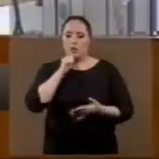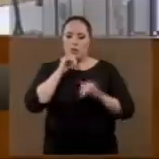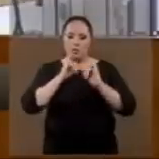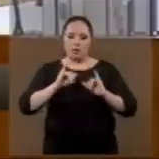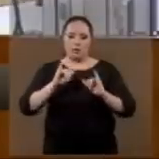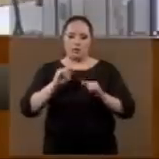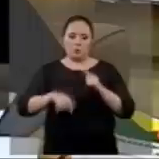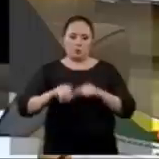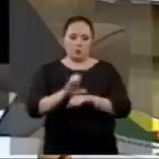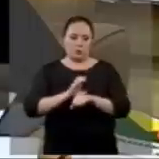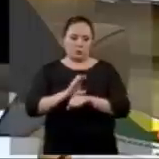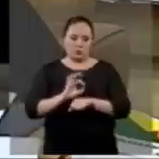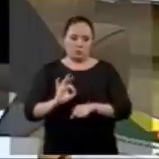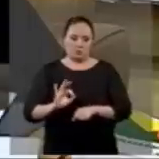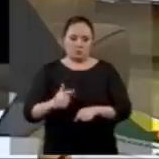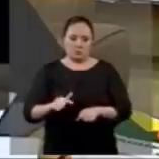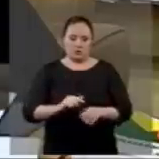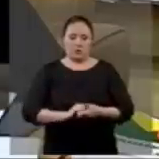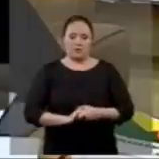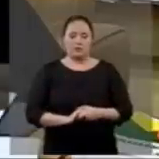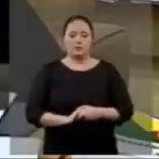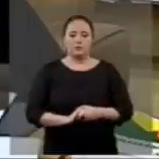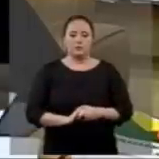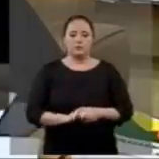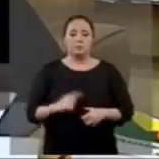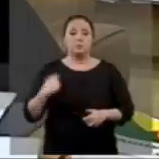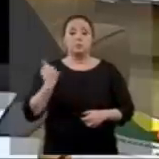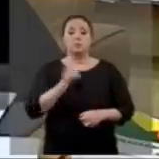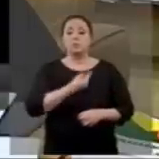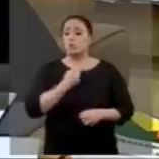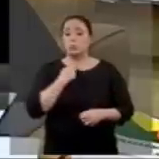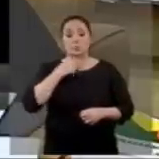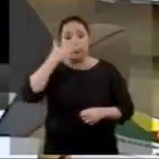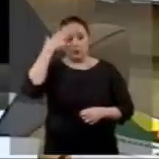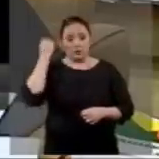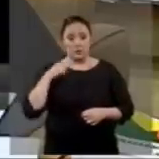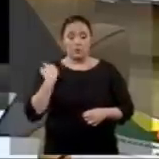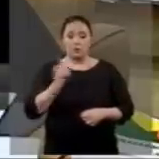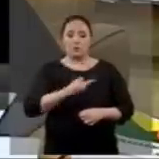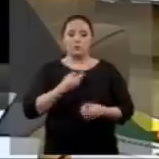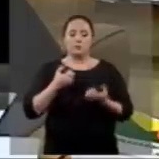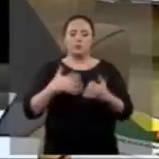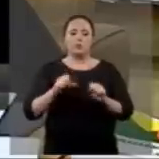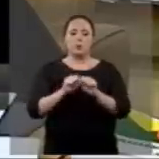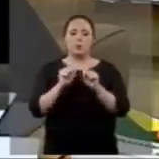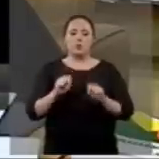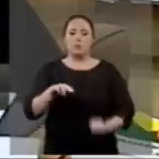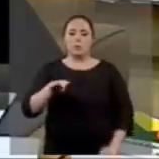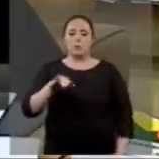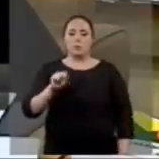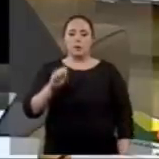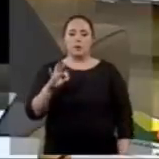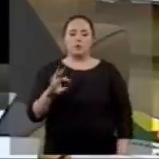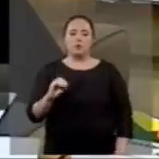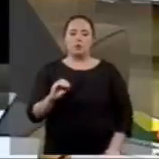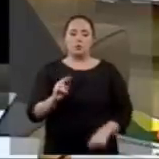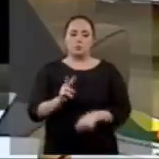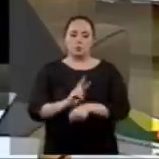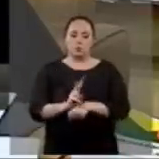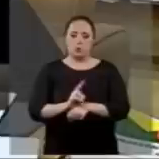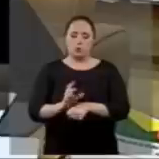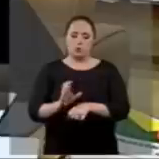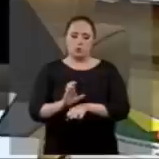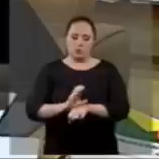declaração de inconstitucionalidade. E nós nunca podemos esquecer. Que nós falamos de um sistema misto de controle constitucional. Quando a